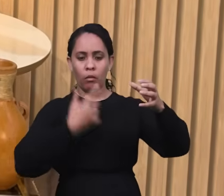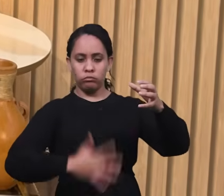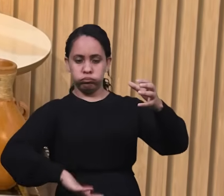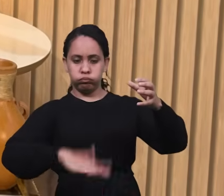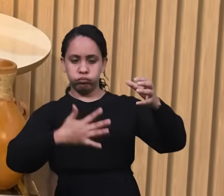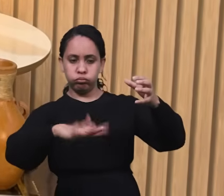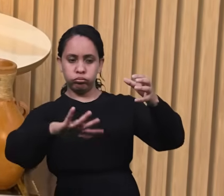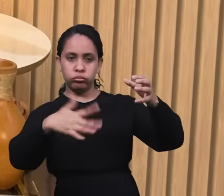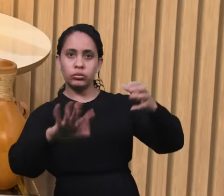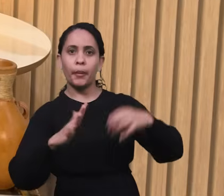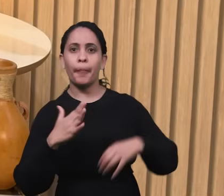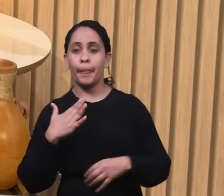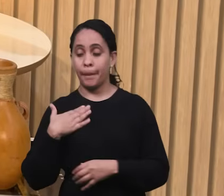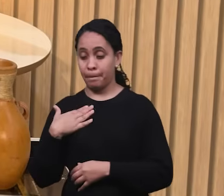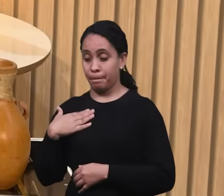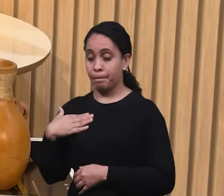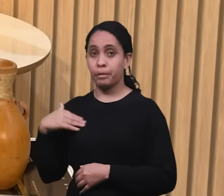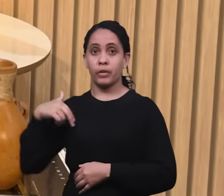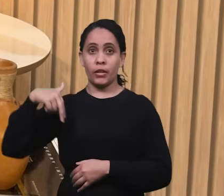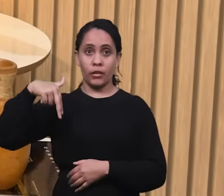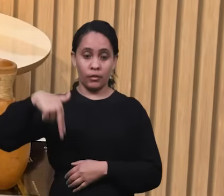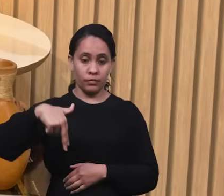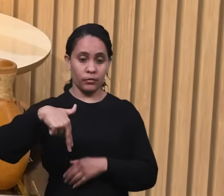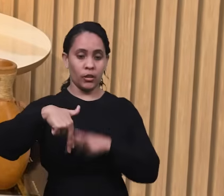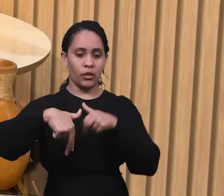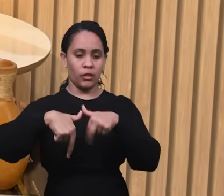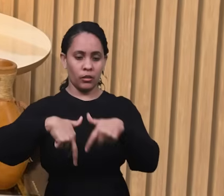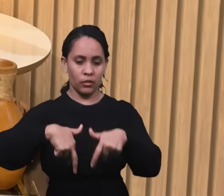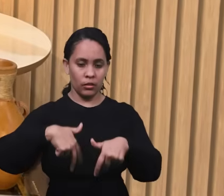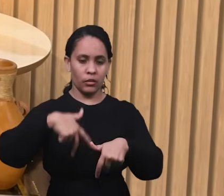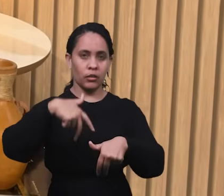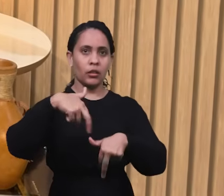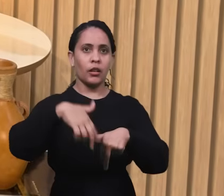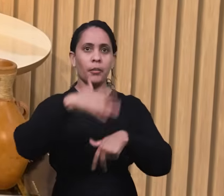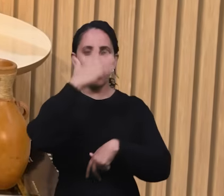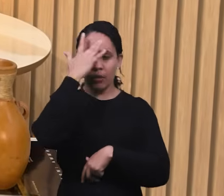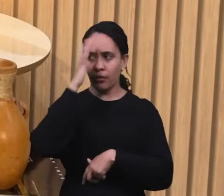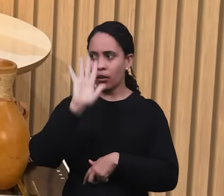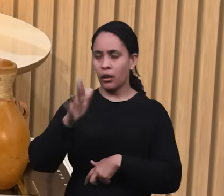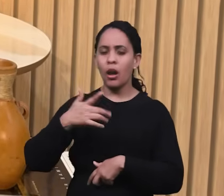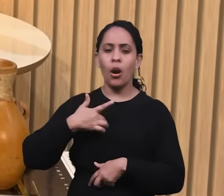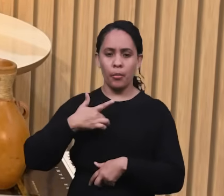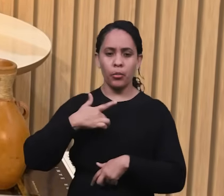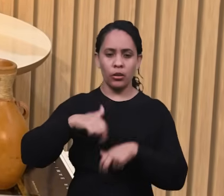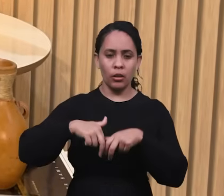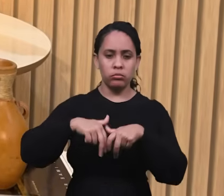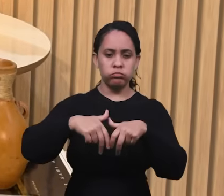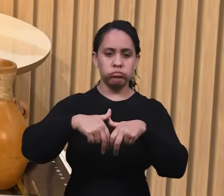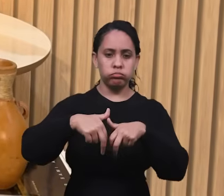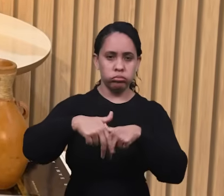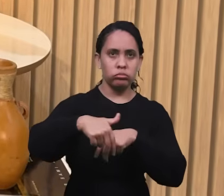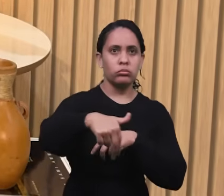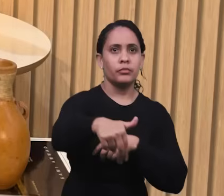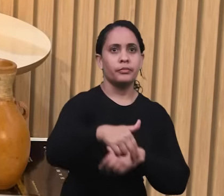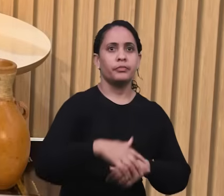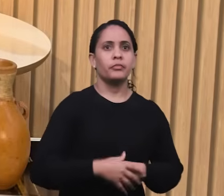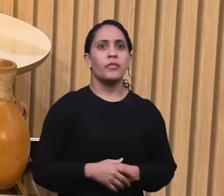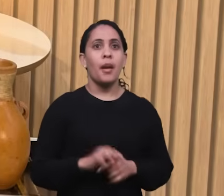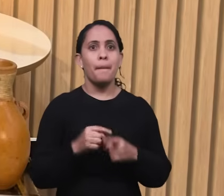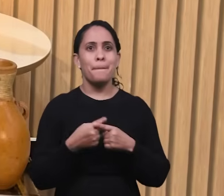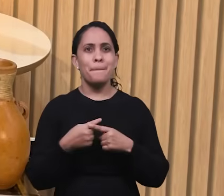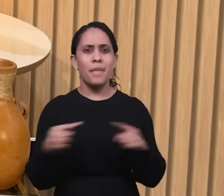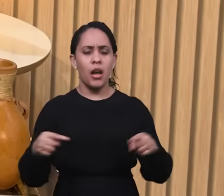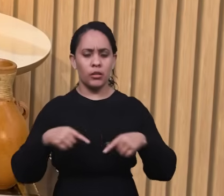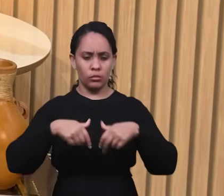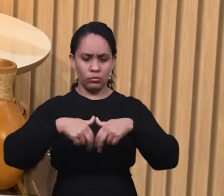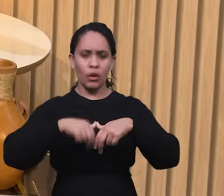pé, foram adiante. Alguém disse: não, está raso, podemos atravessar. Quando eles atravessavam, a aldeia do outro lado já